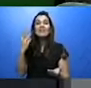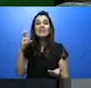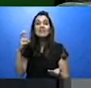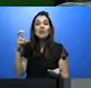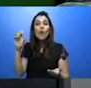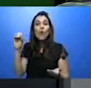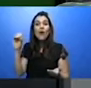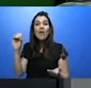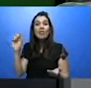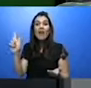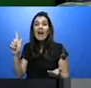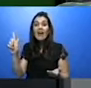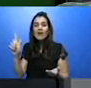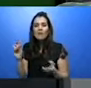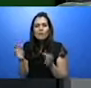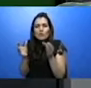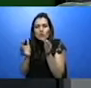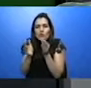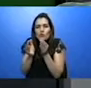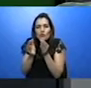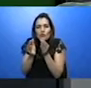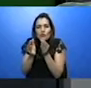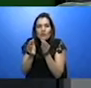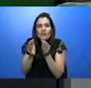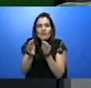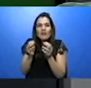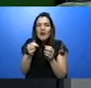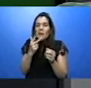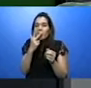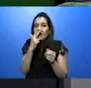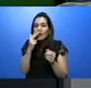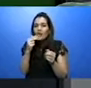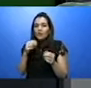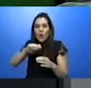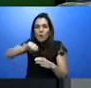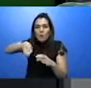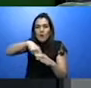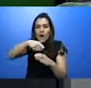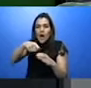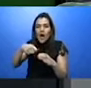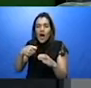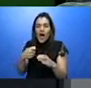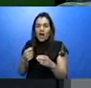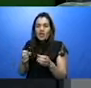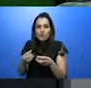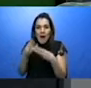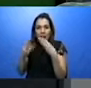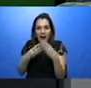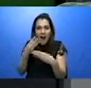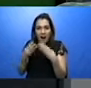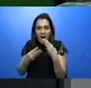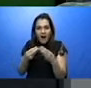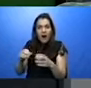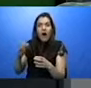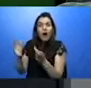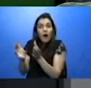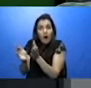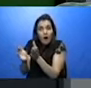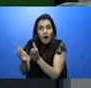Gente, ele nasce bem pequenininho. Sabe aquele saquinho de molho de tomate? É aquela medida que nasce um